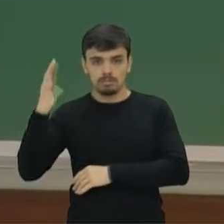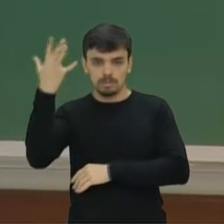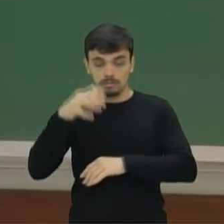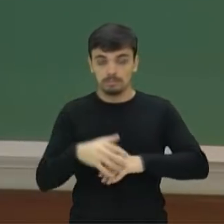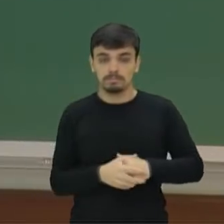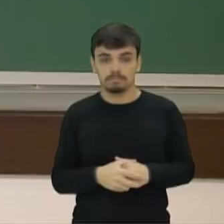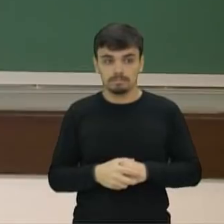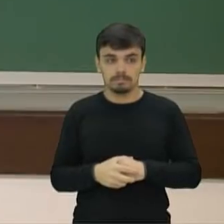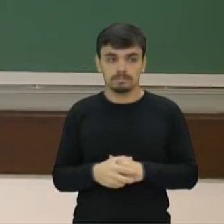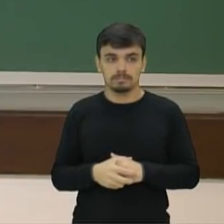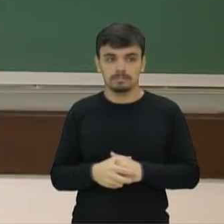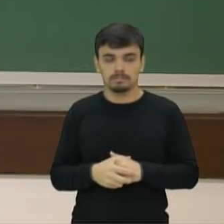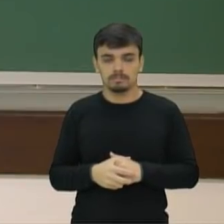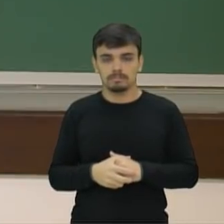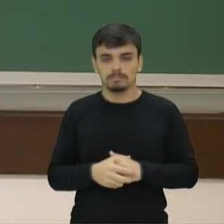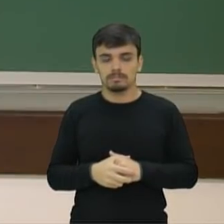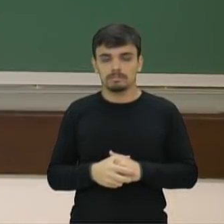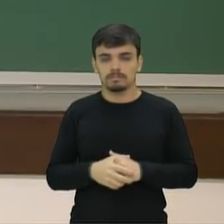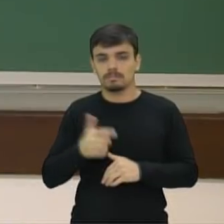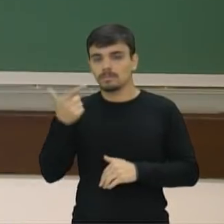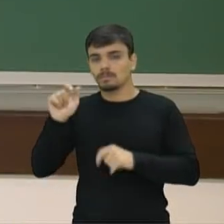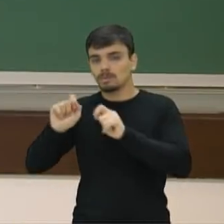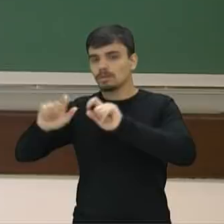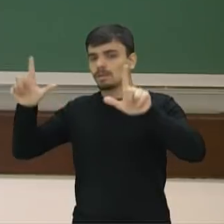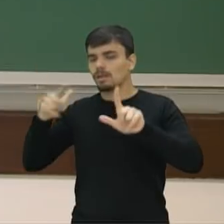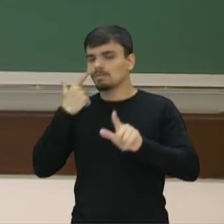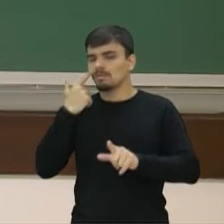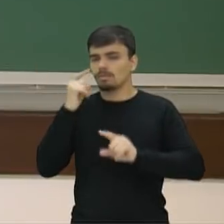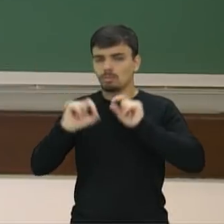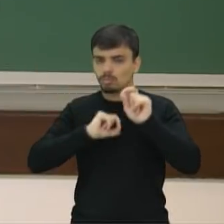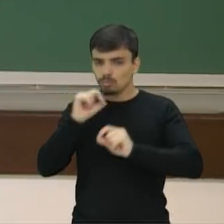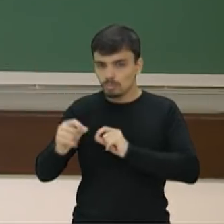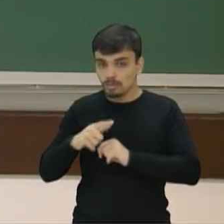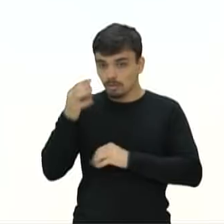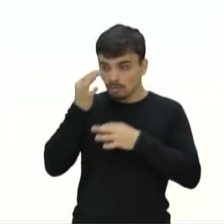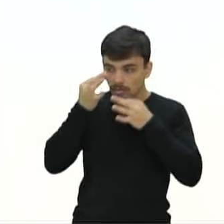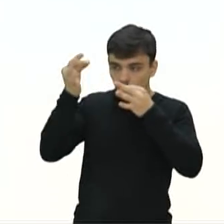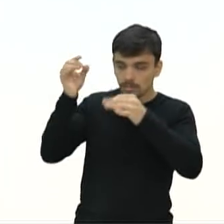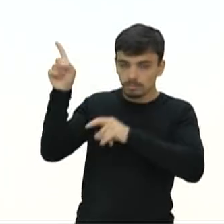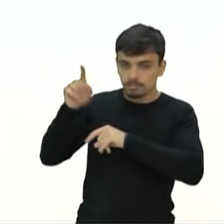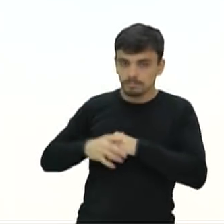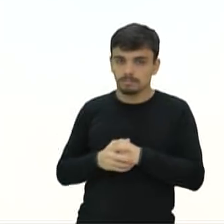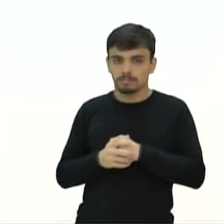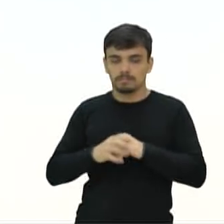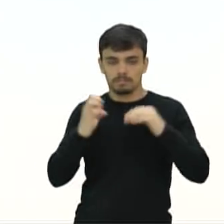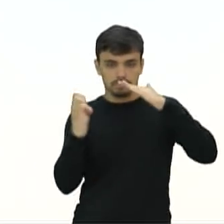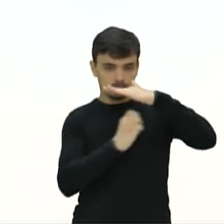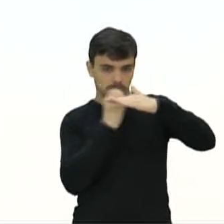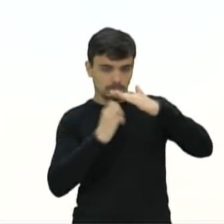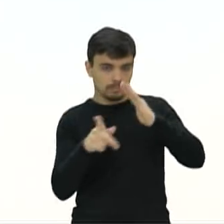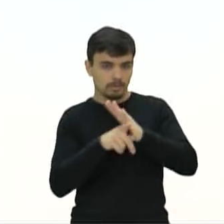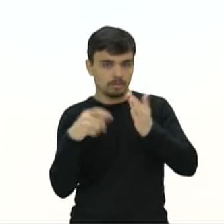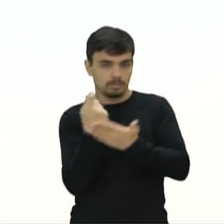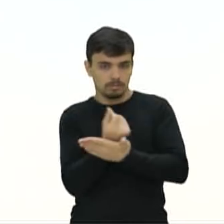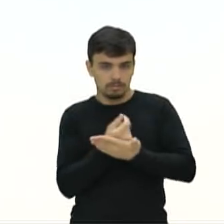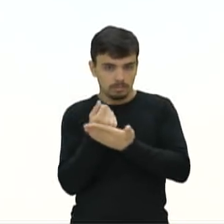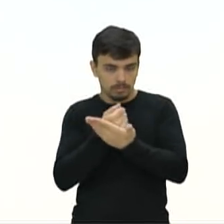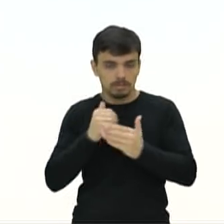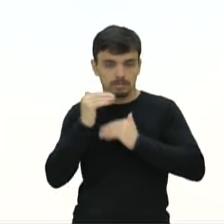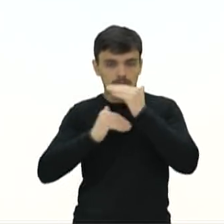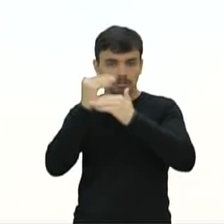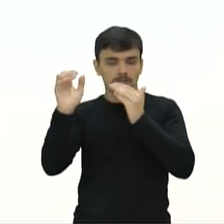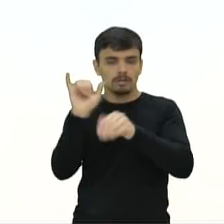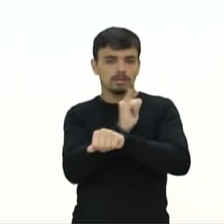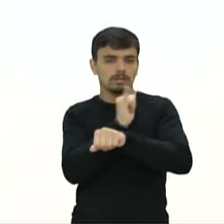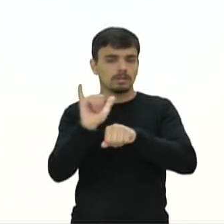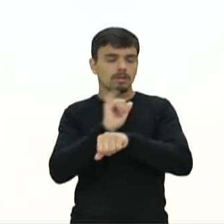E aqui a gente vai ver na próxima tela, ó, olha ali com bastante atenção, ó, as empresas no mundo capitalista passam a desenvolver estratégias